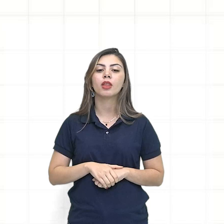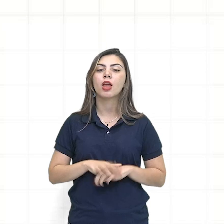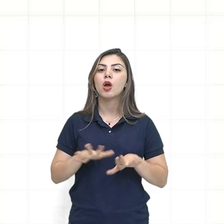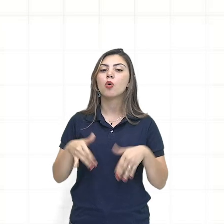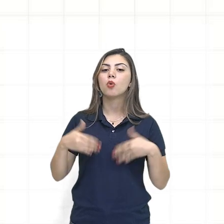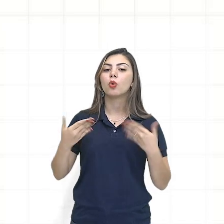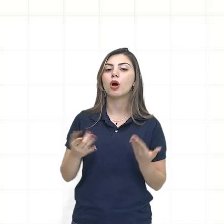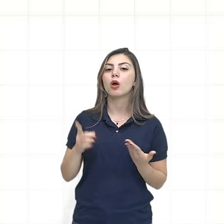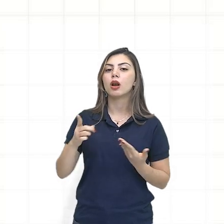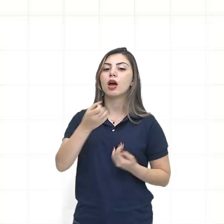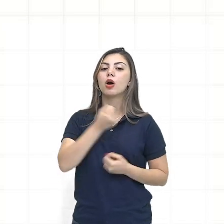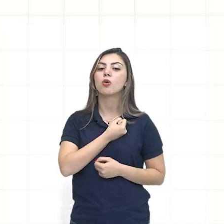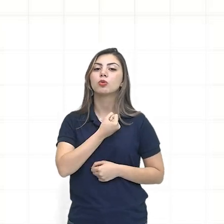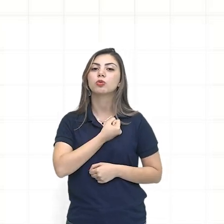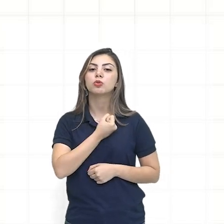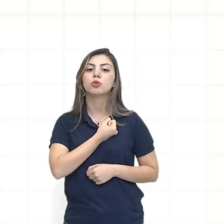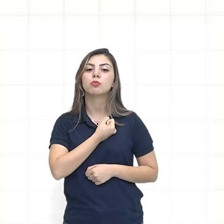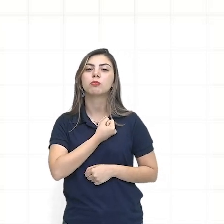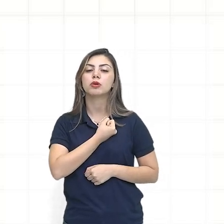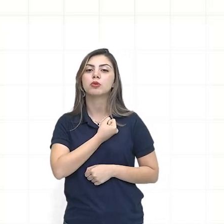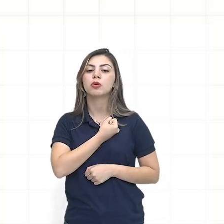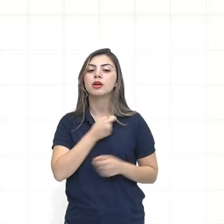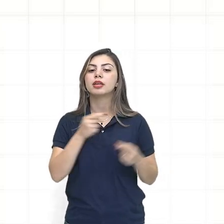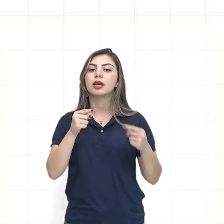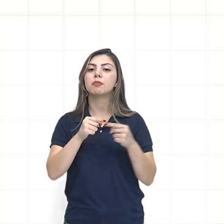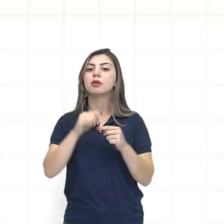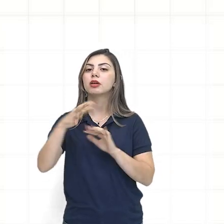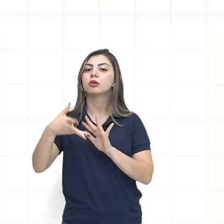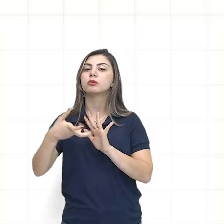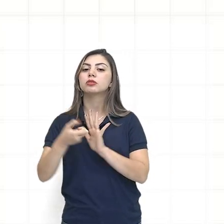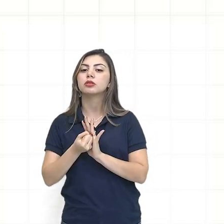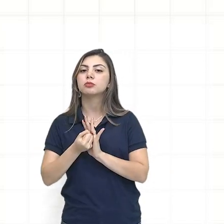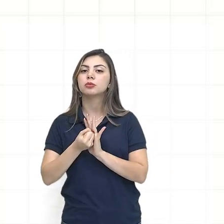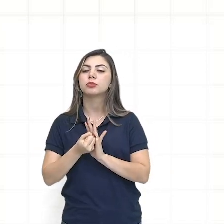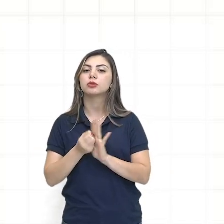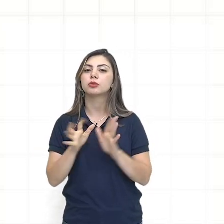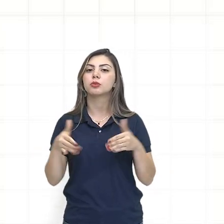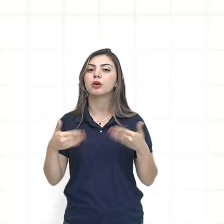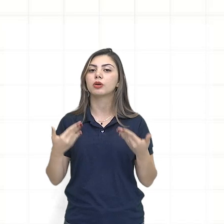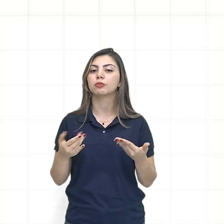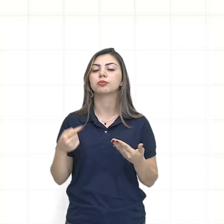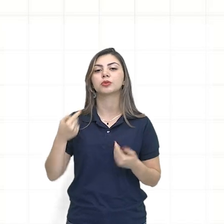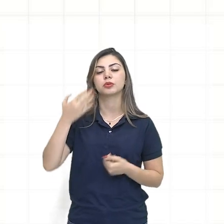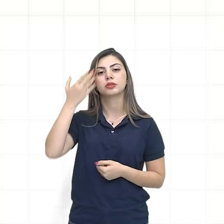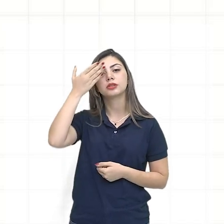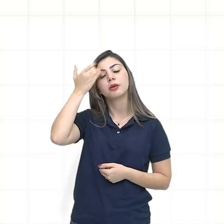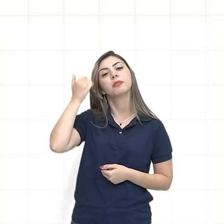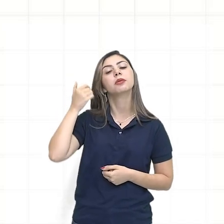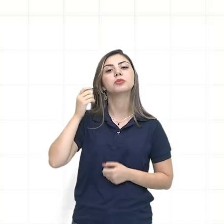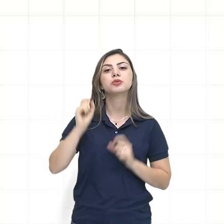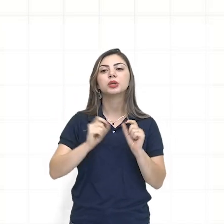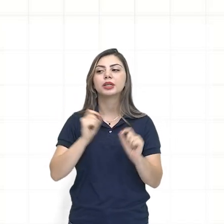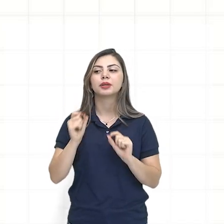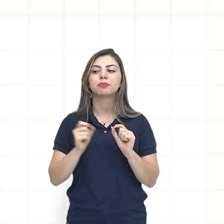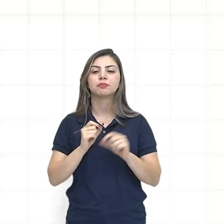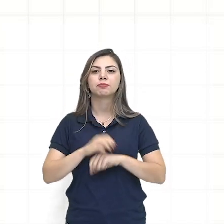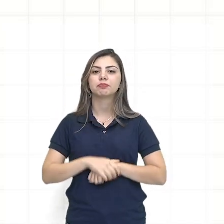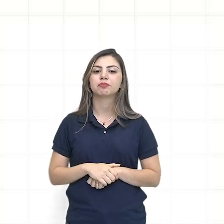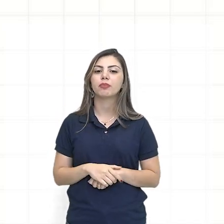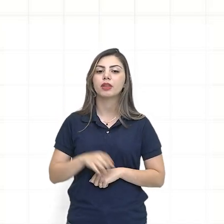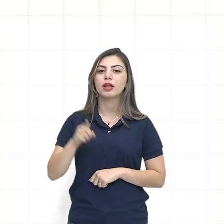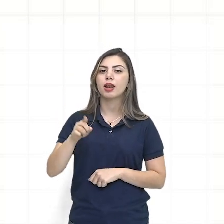qual o valor posicional de cada um deles, certo? Nós sabemos aqui que